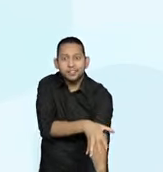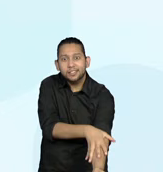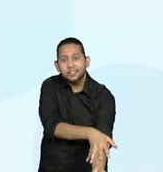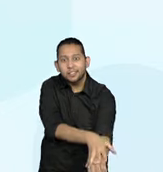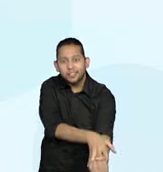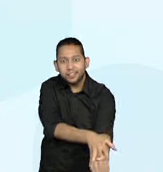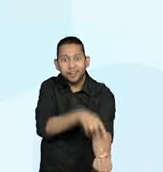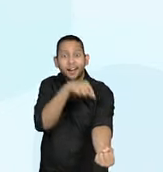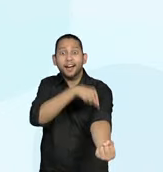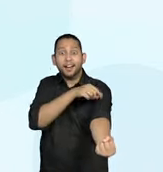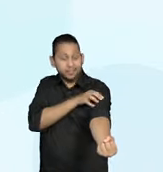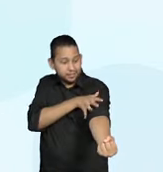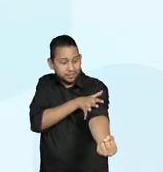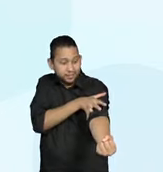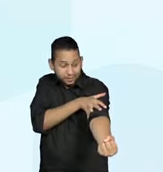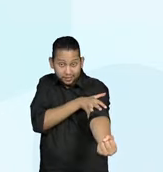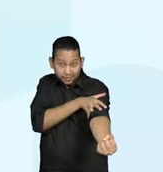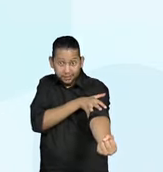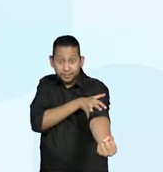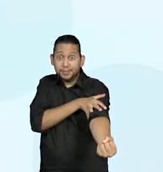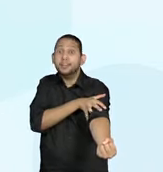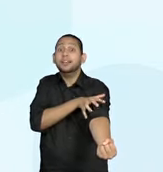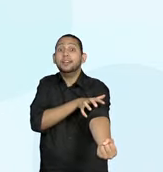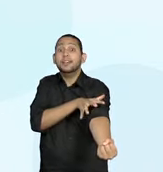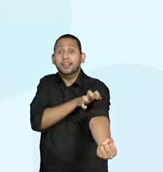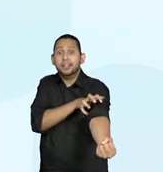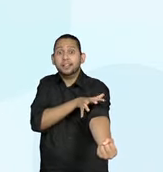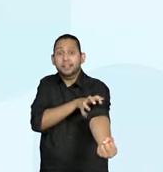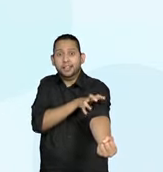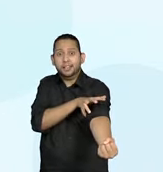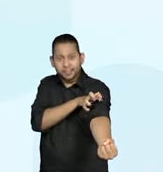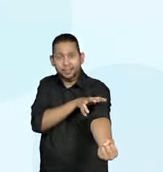Depois dessa medula, ele vai ser encaminhado